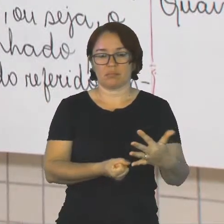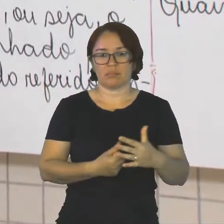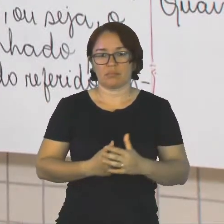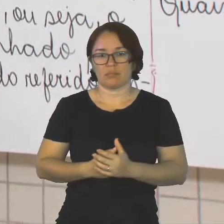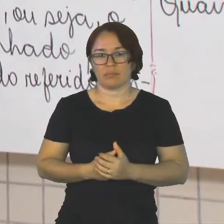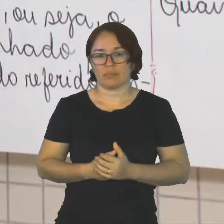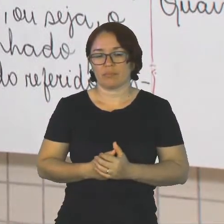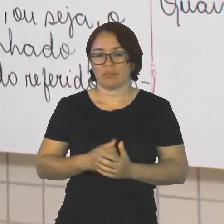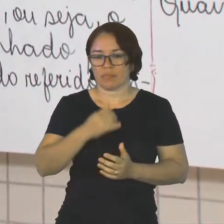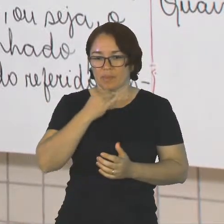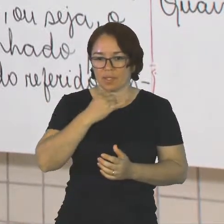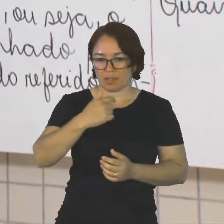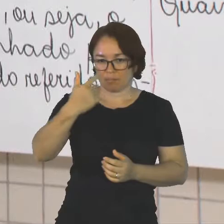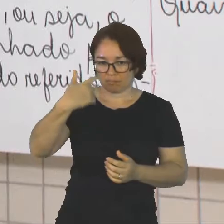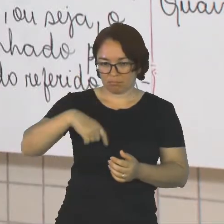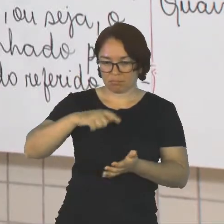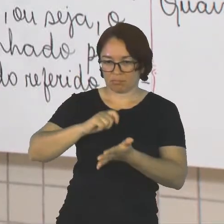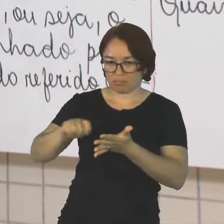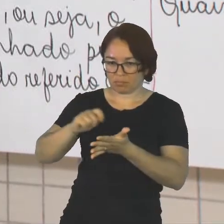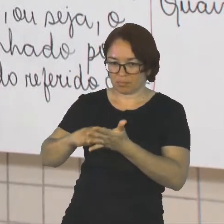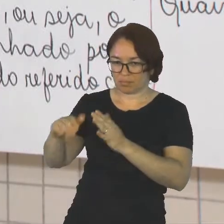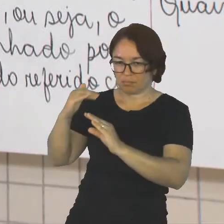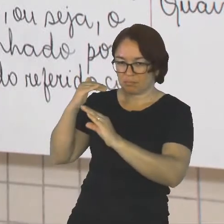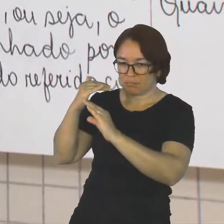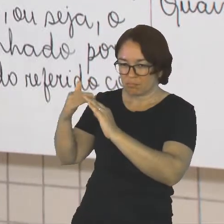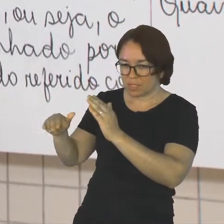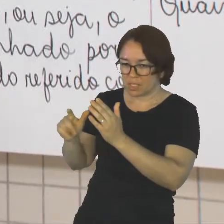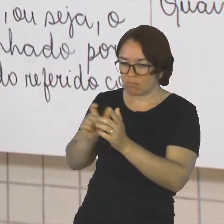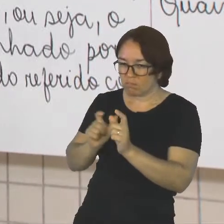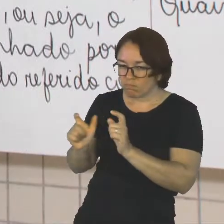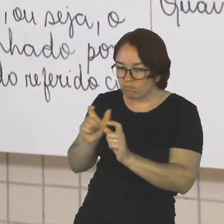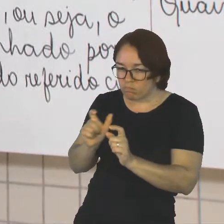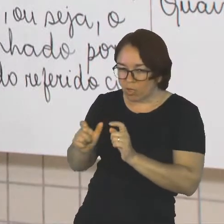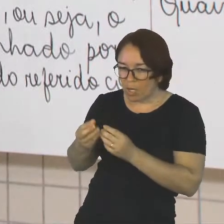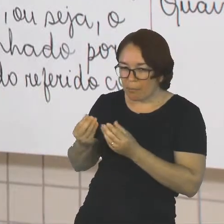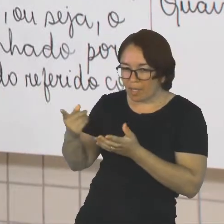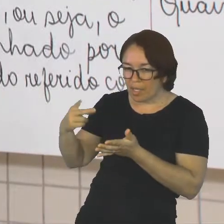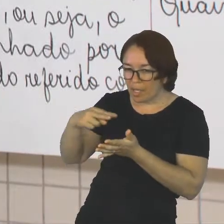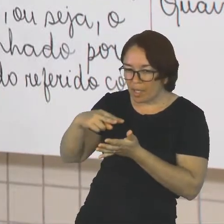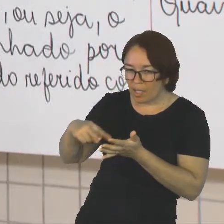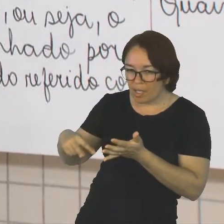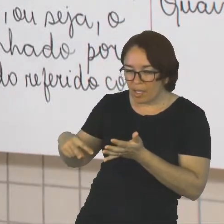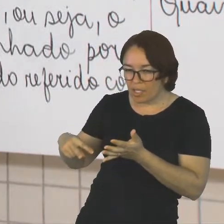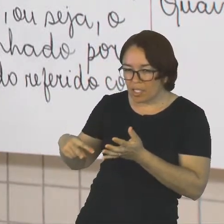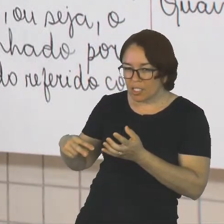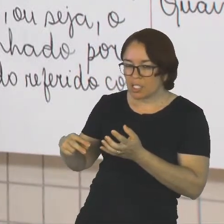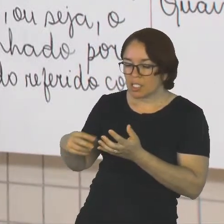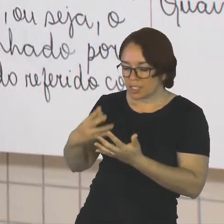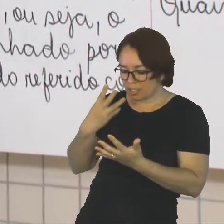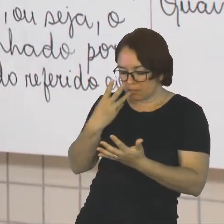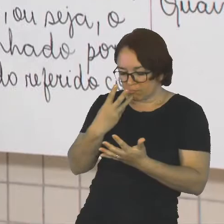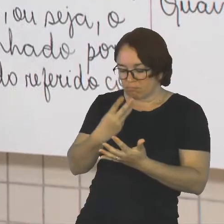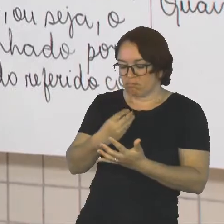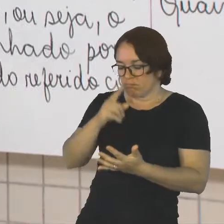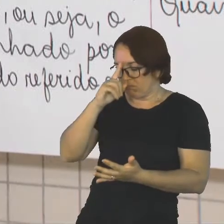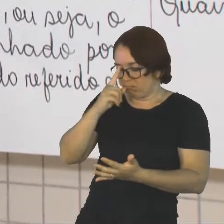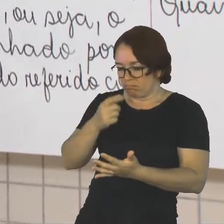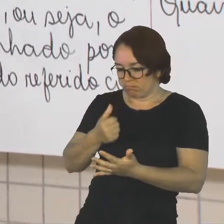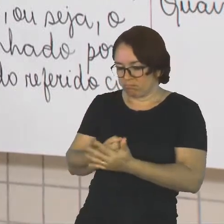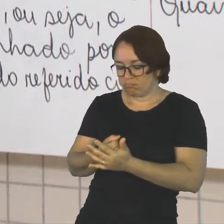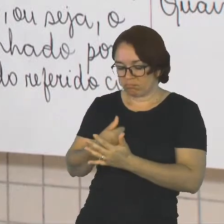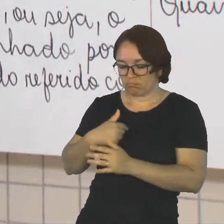interlocutor tenta convencer o receptor da mensagem a encontrar uma solução para o problema apontado na